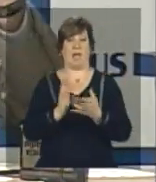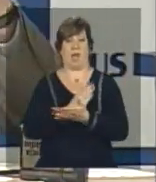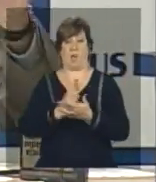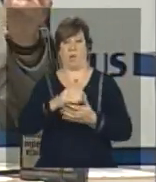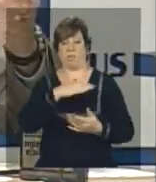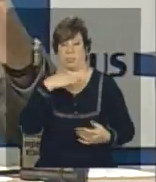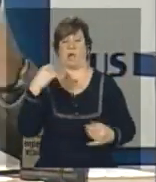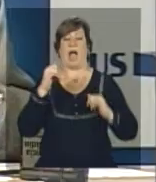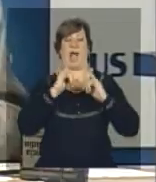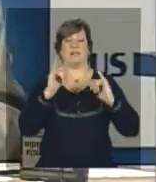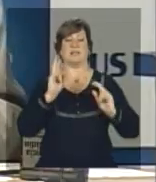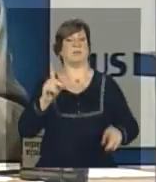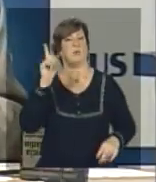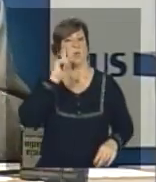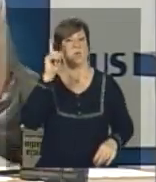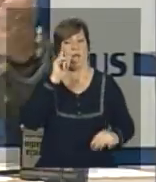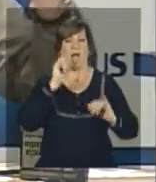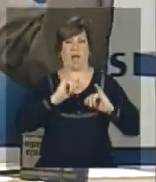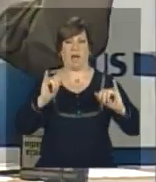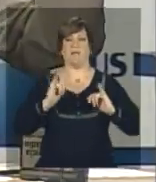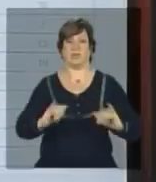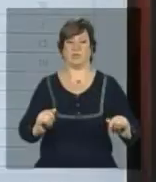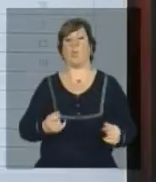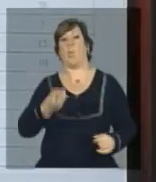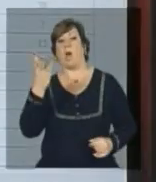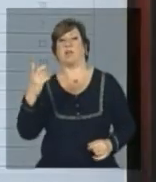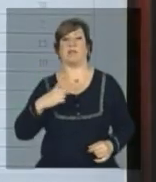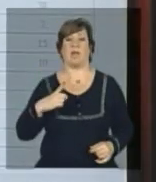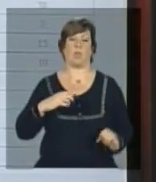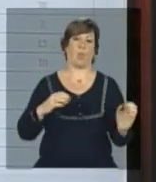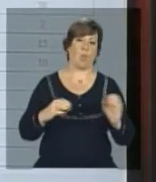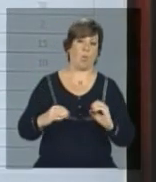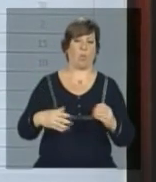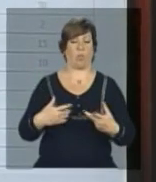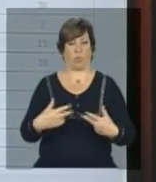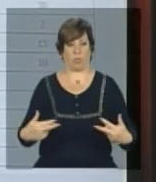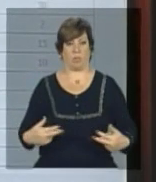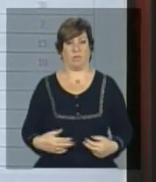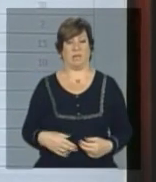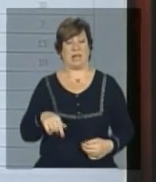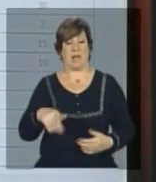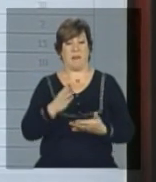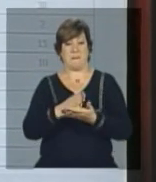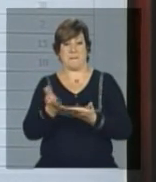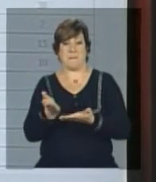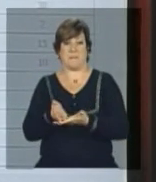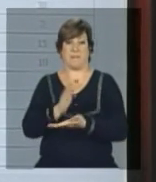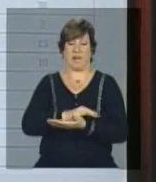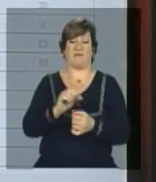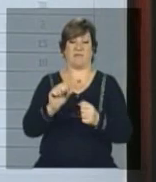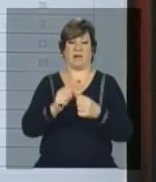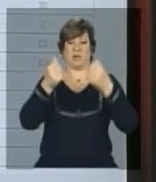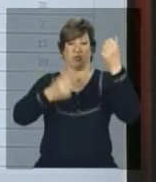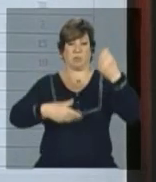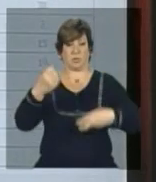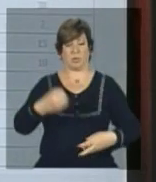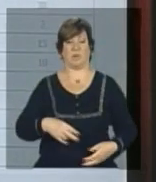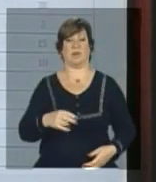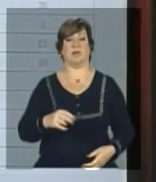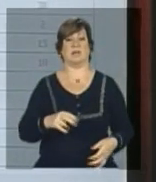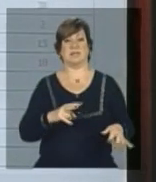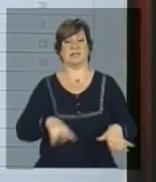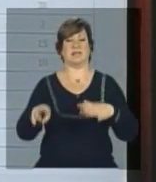né? Aqui é para a gente alertar. Então, por exemplo, aí isso é feito, é uma parte do relatório que é feito semanalmente e aí a gente